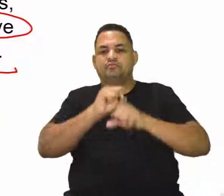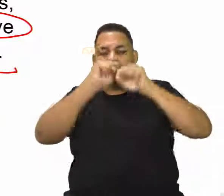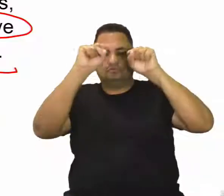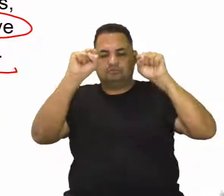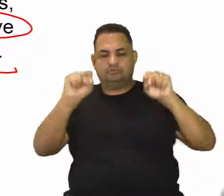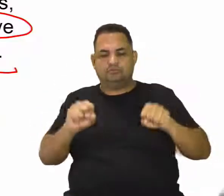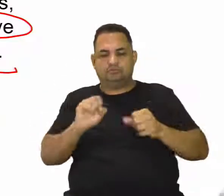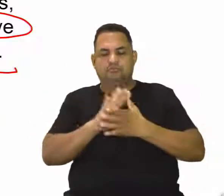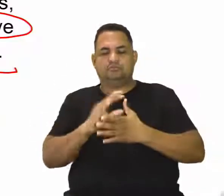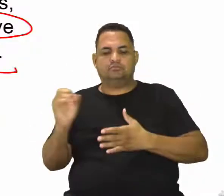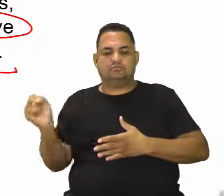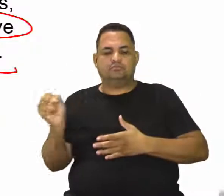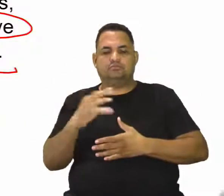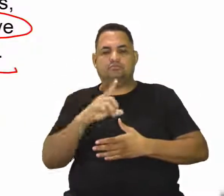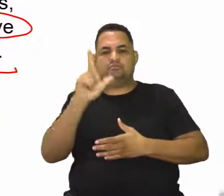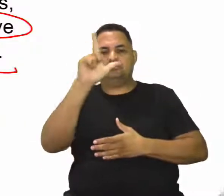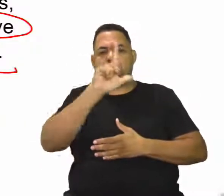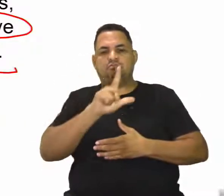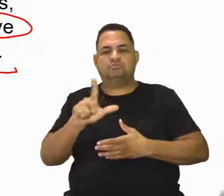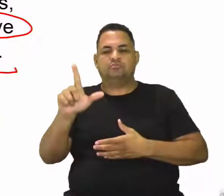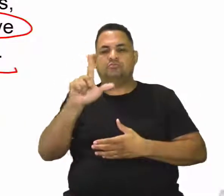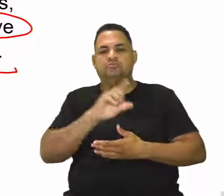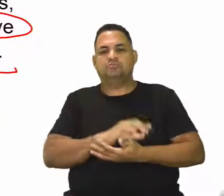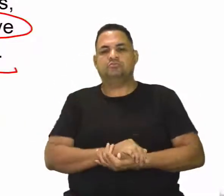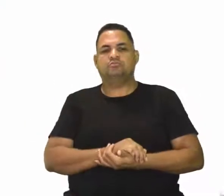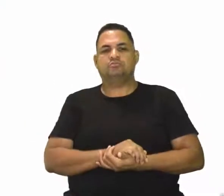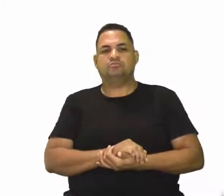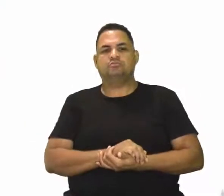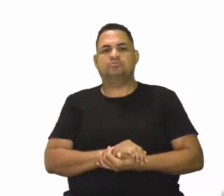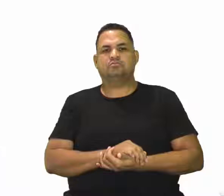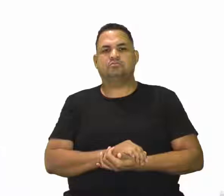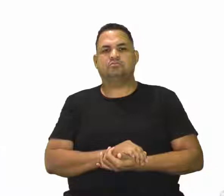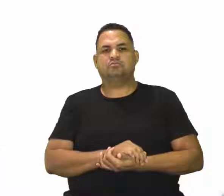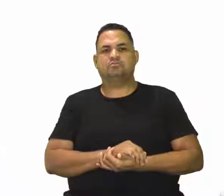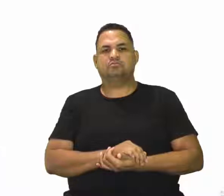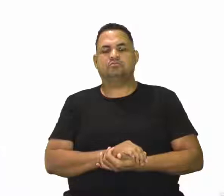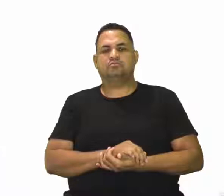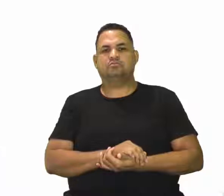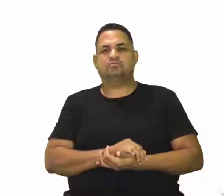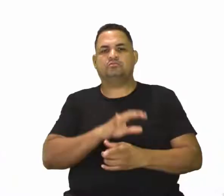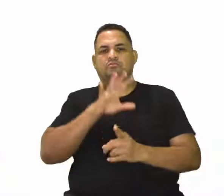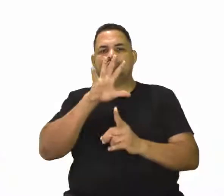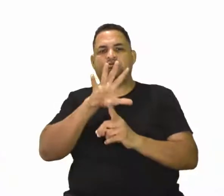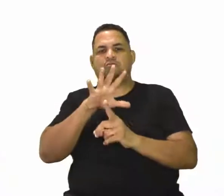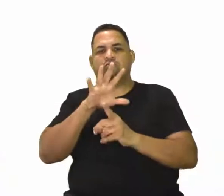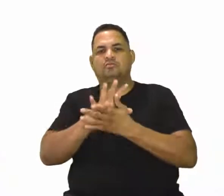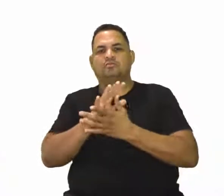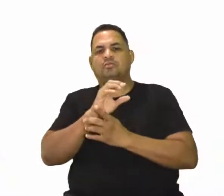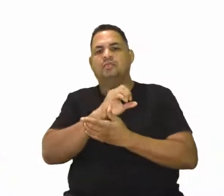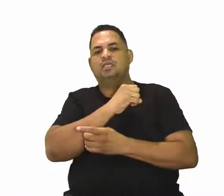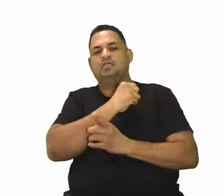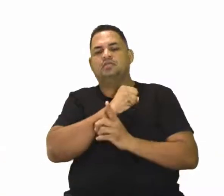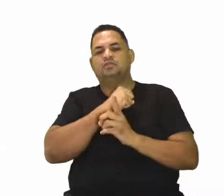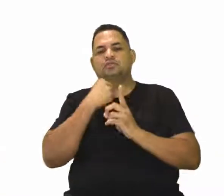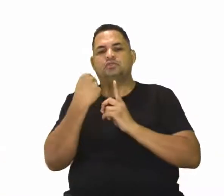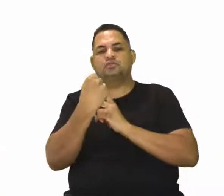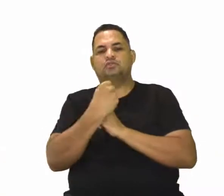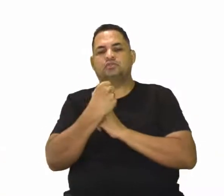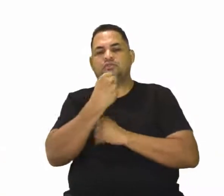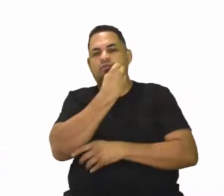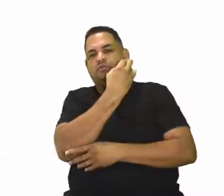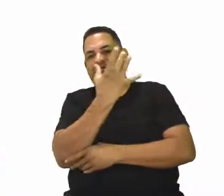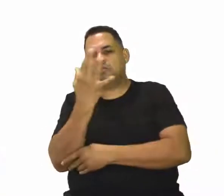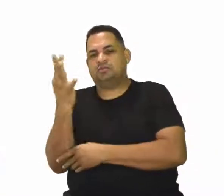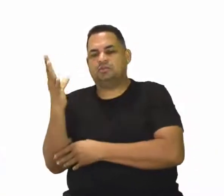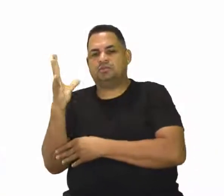sistema neoliberal, um sistema liberal. E os impactos socioambientais?